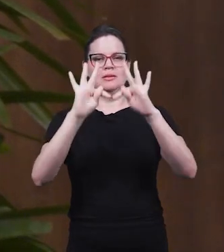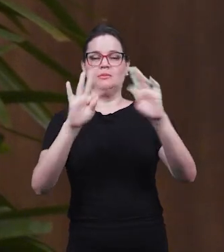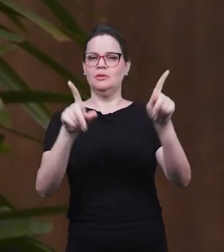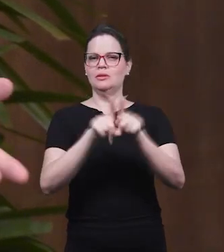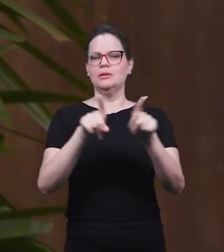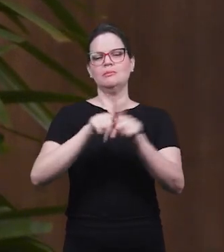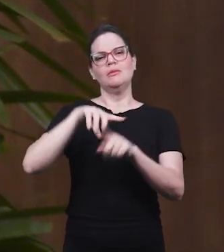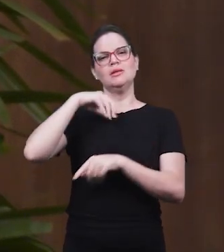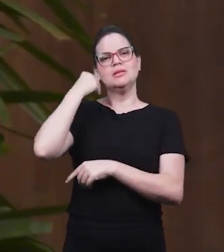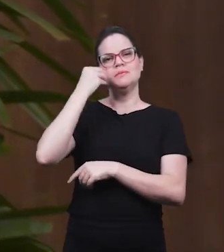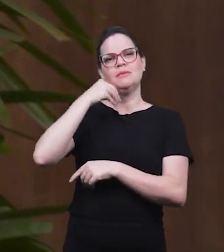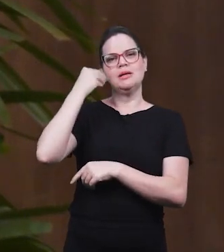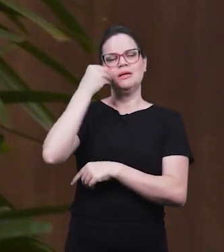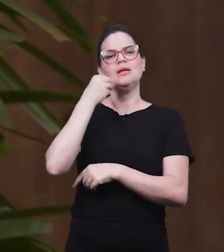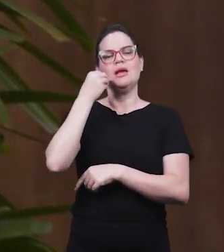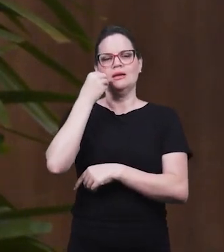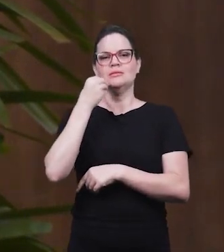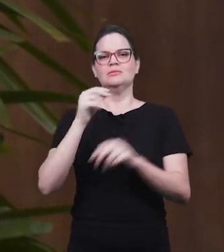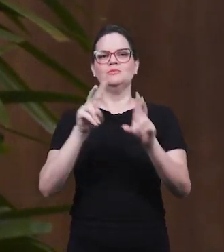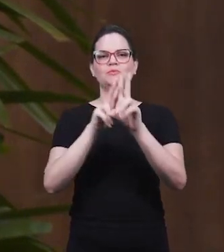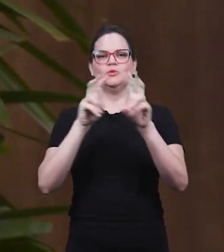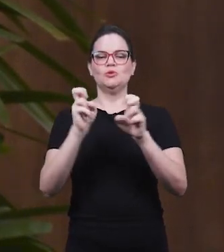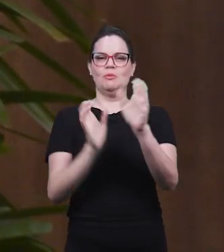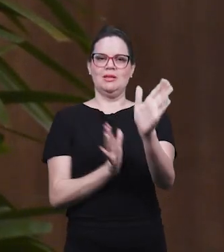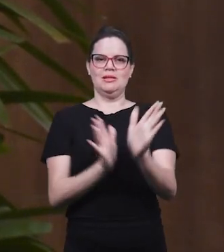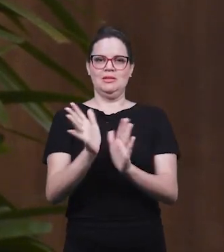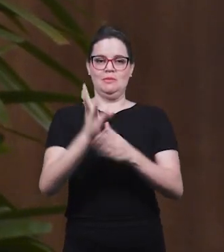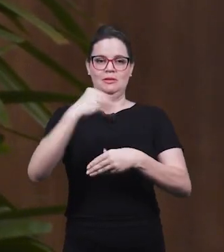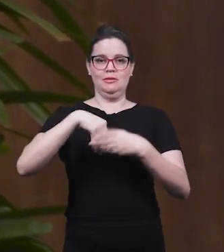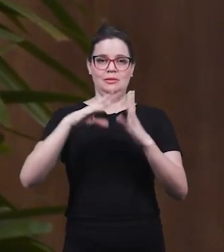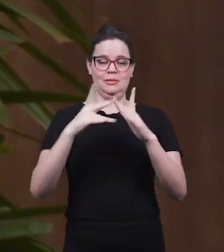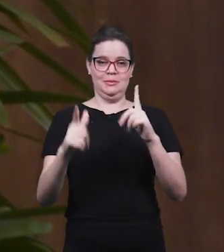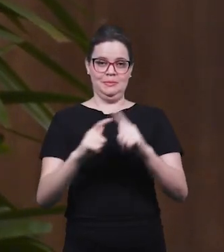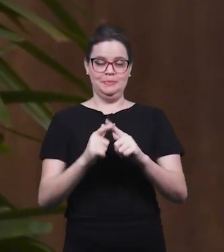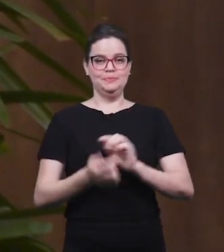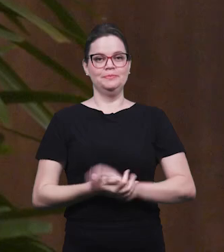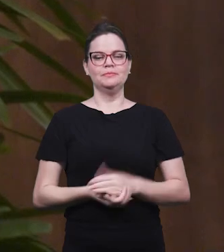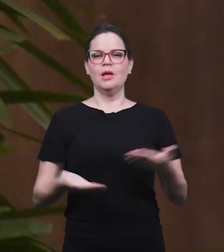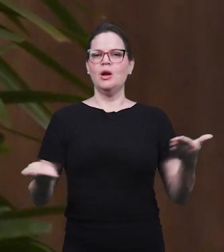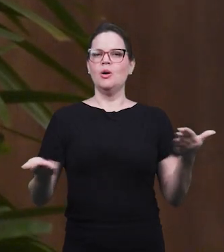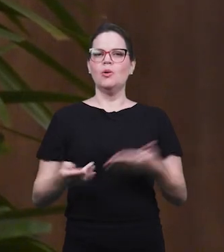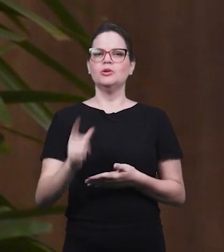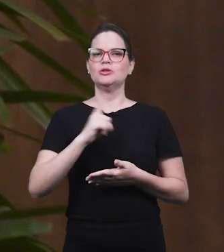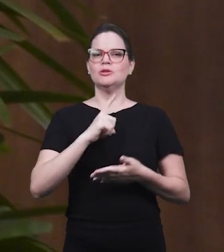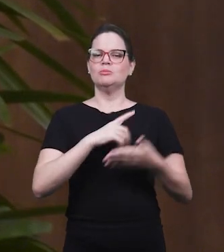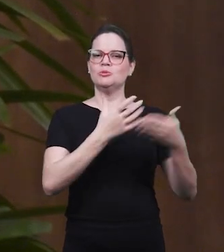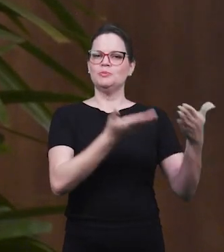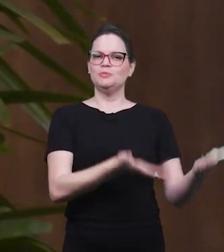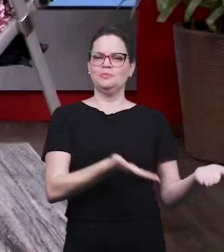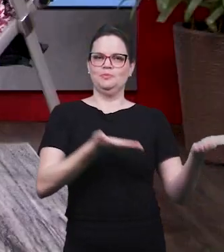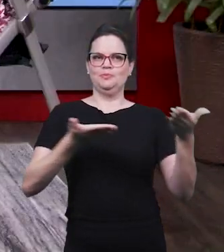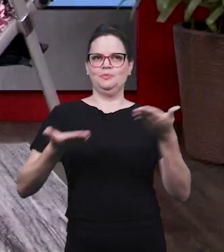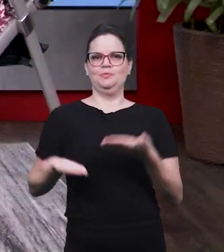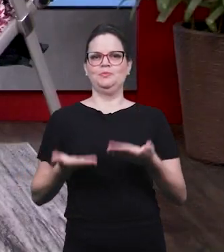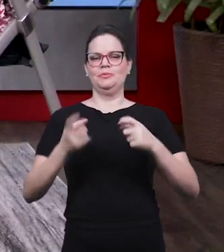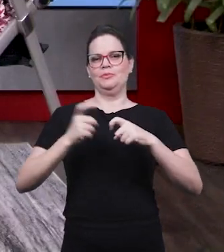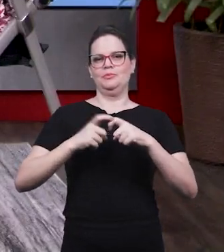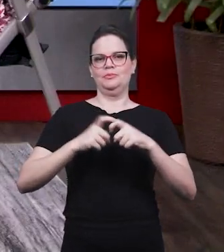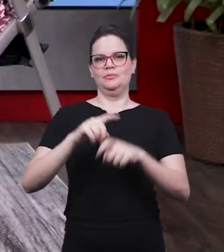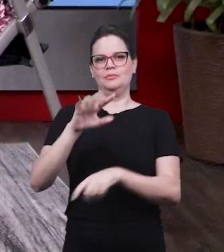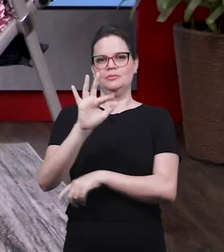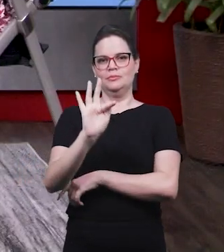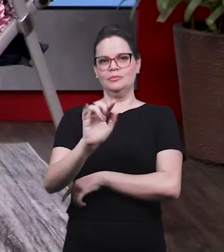experiências com o trabalho de acessibilidade em suas igrejas. Hoje, temos a honra de receber a doutora Flávia